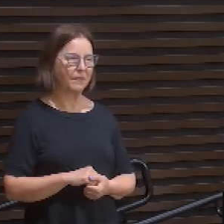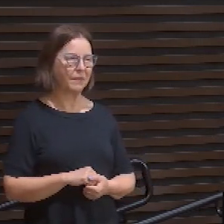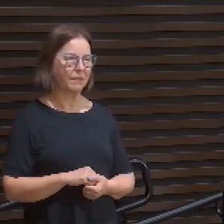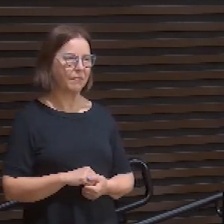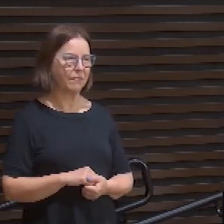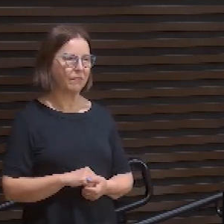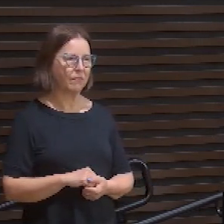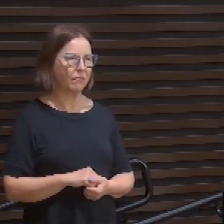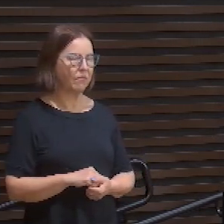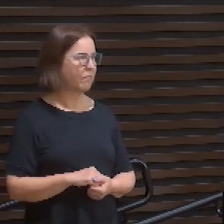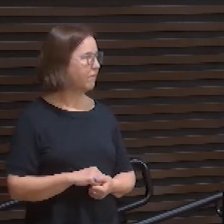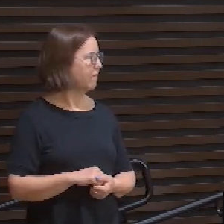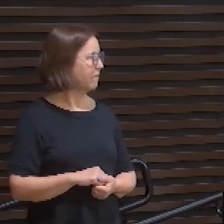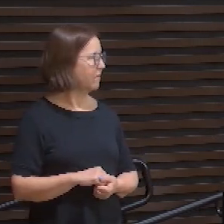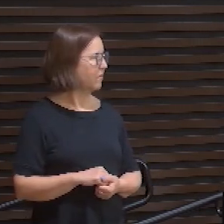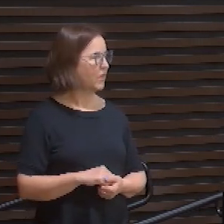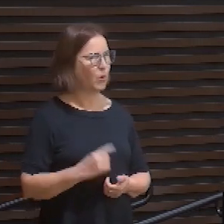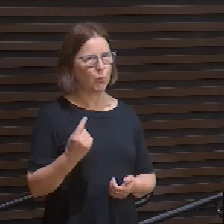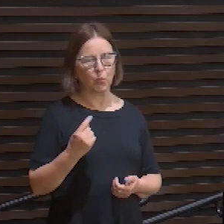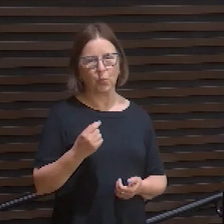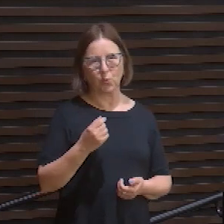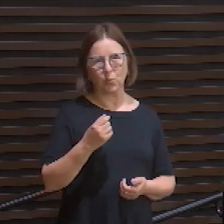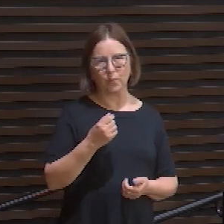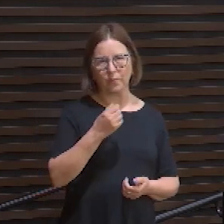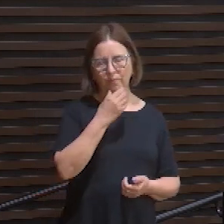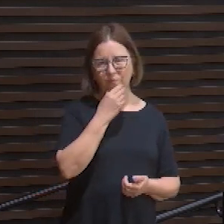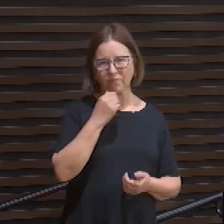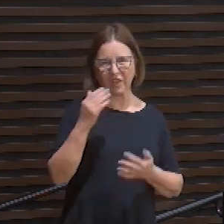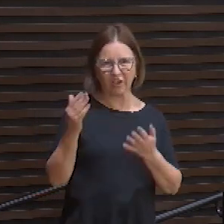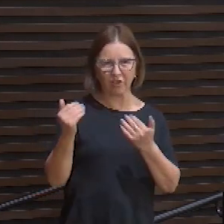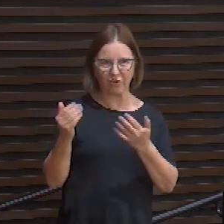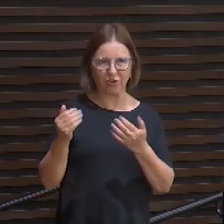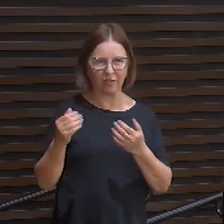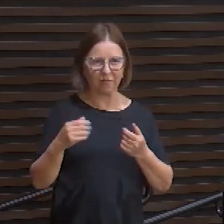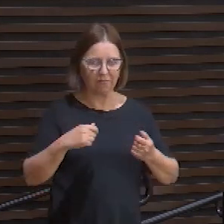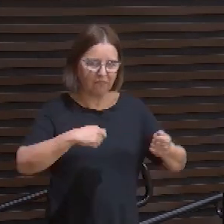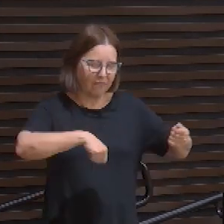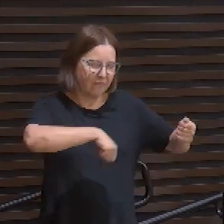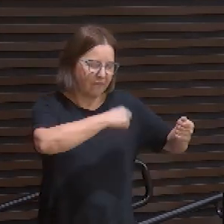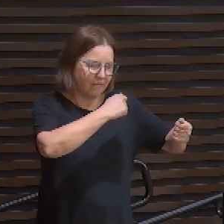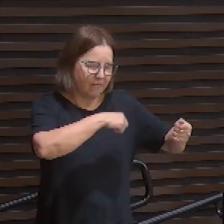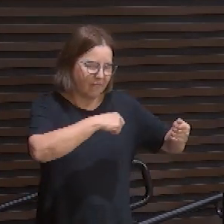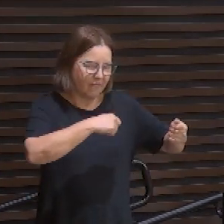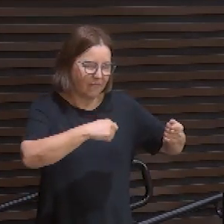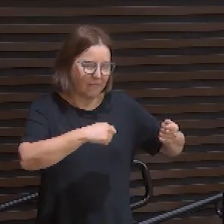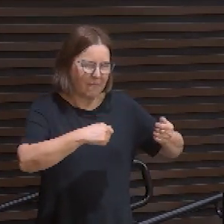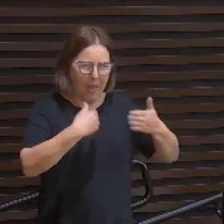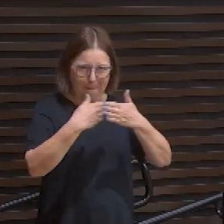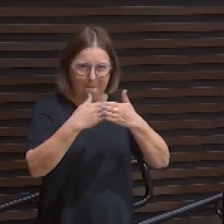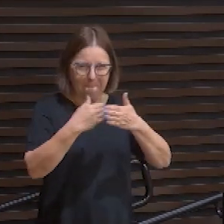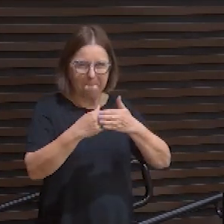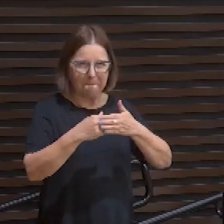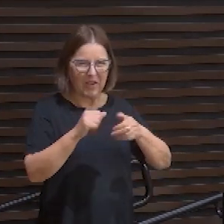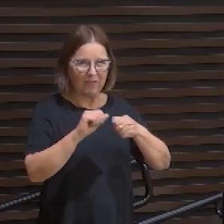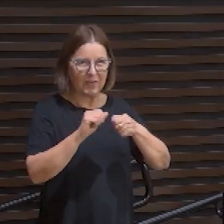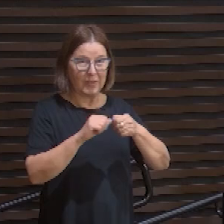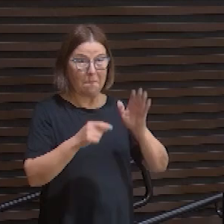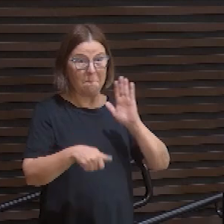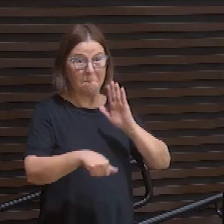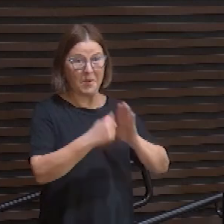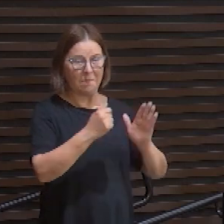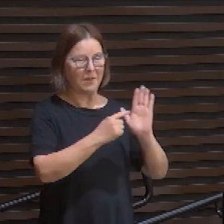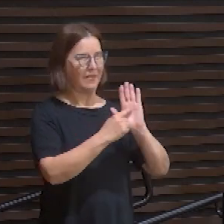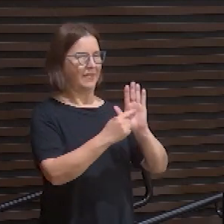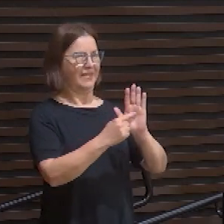Um jovem violinista estava prestes a fazer a sua primeira apresentação e estava